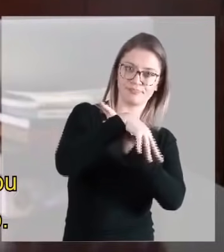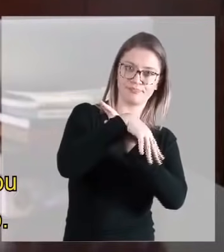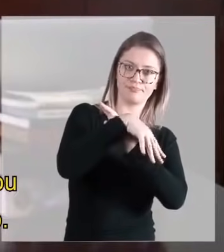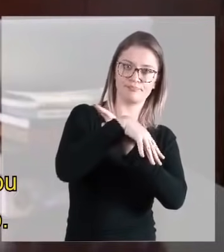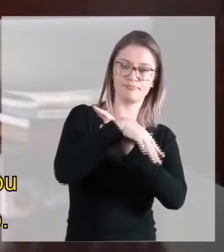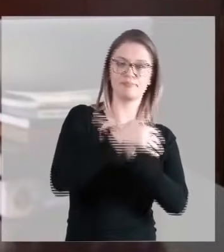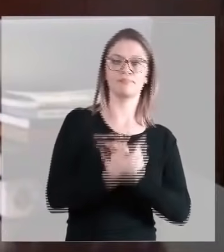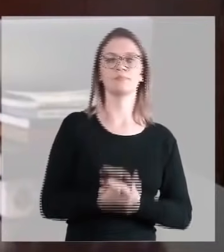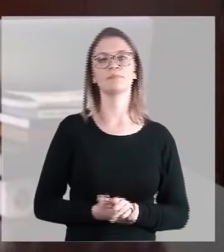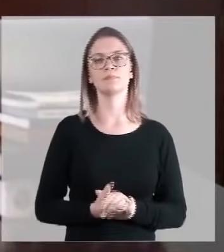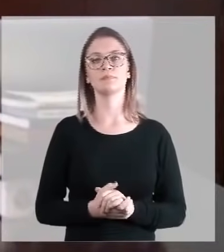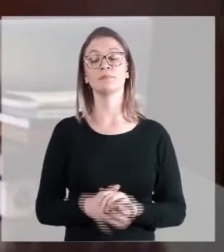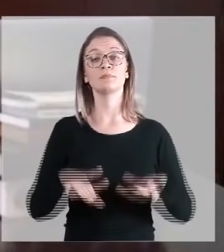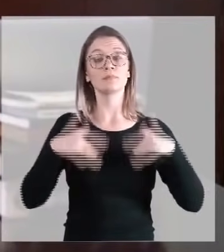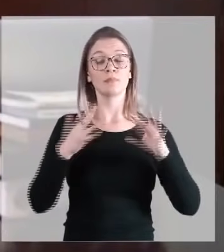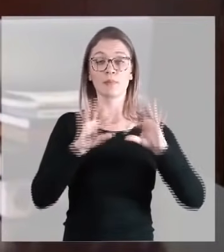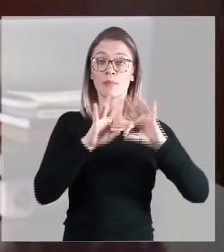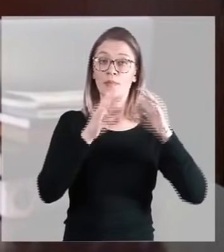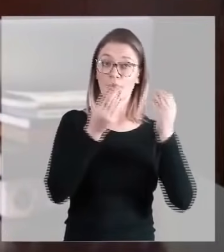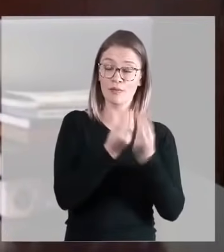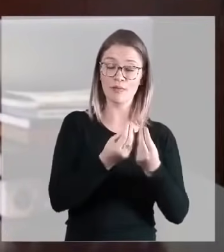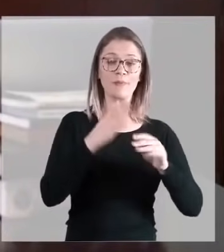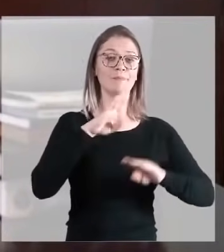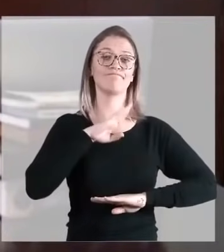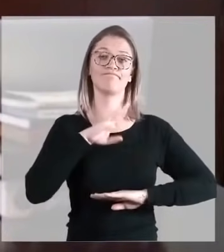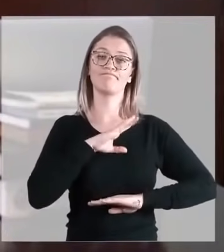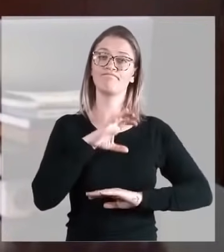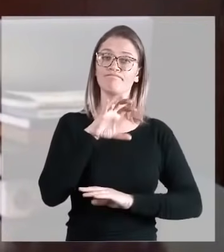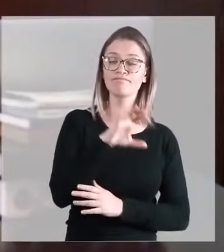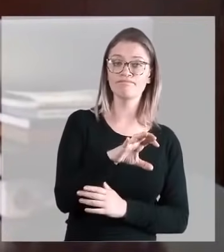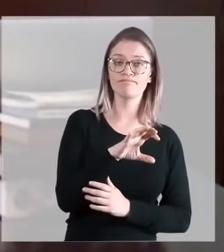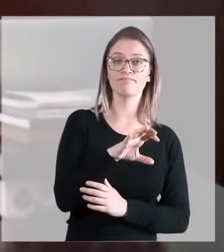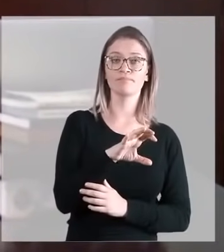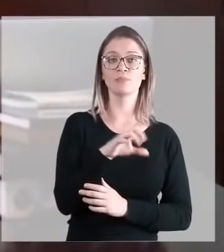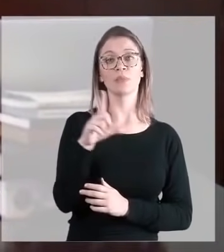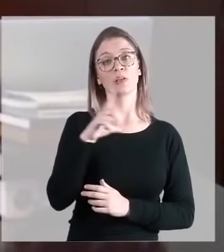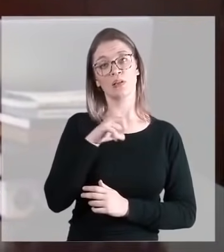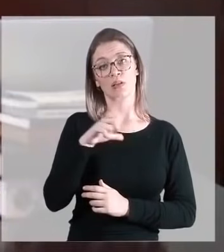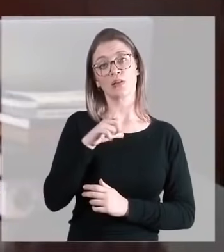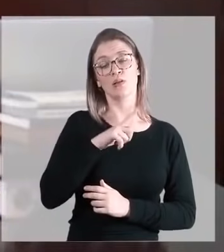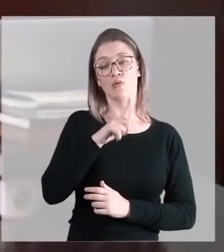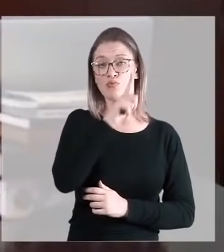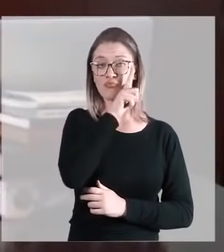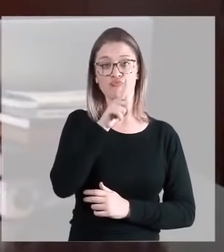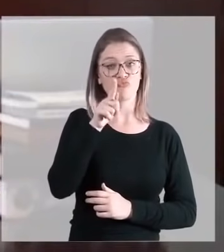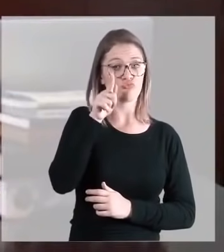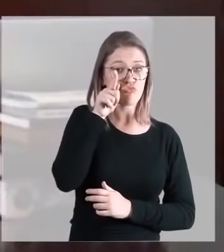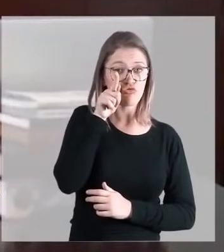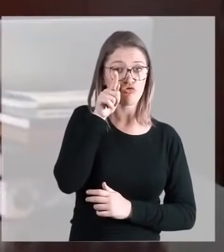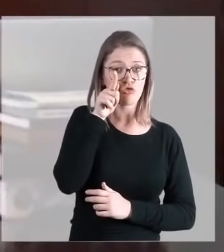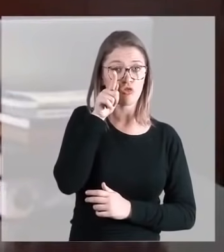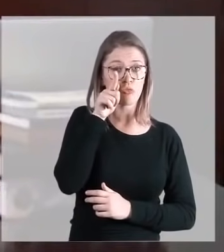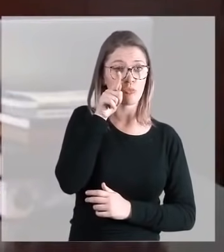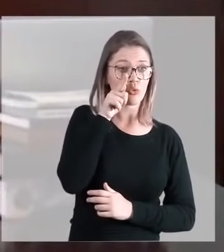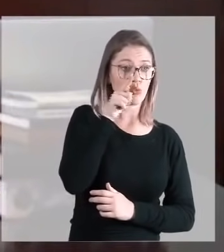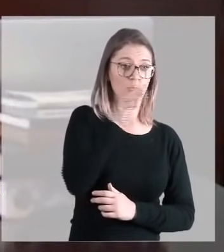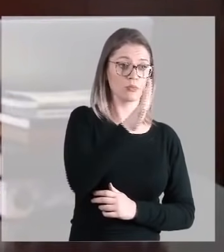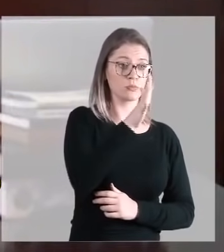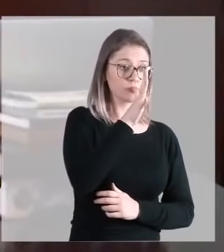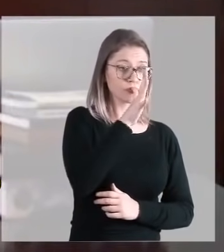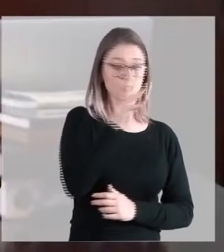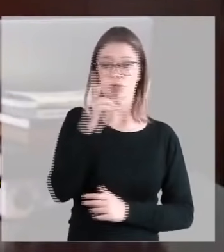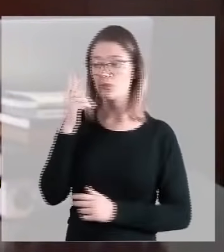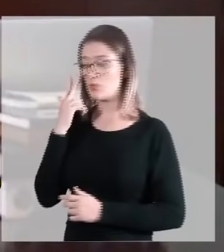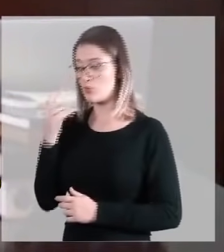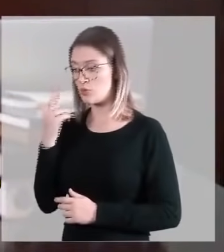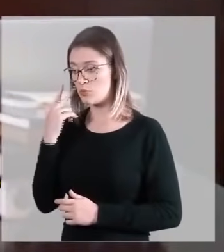mutilado. Essa família, passando por essa situação de ter um filho gêmeo mutilado e o outro normal, começou a se desesperar, a